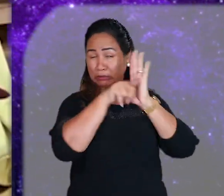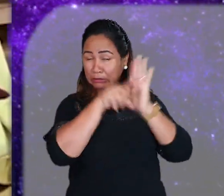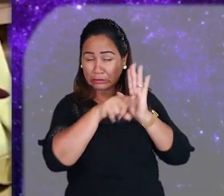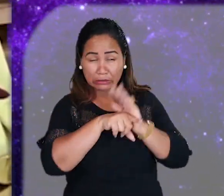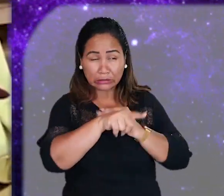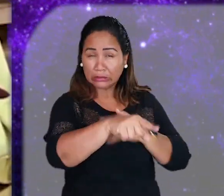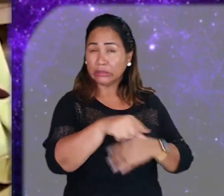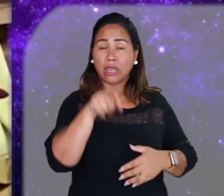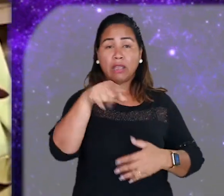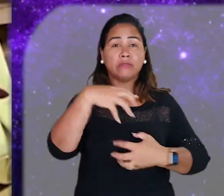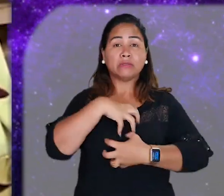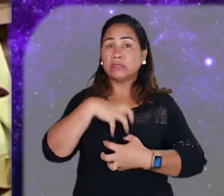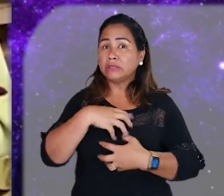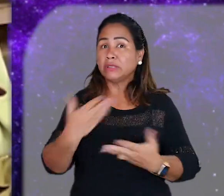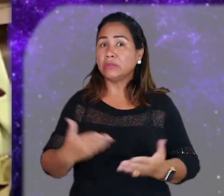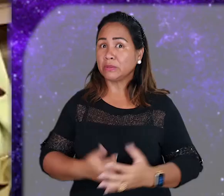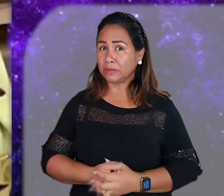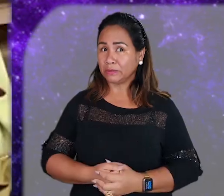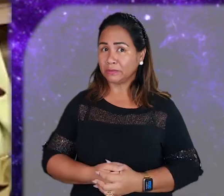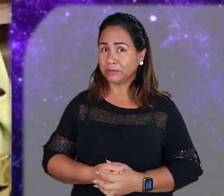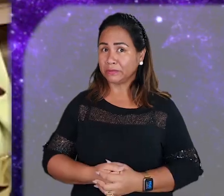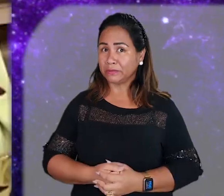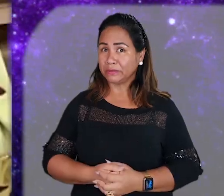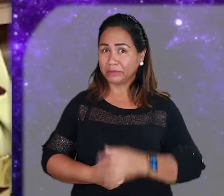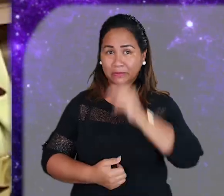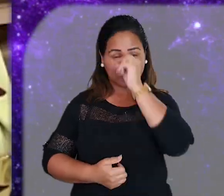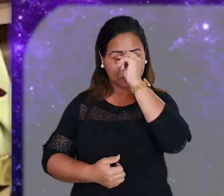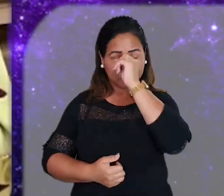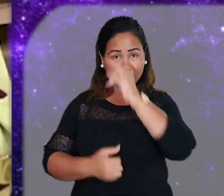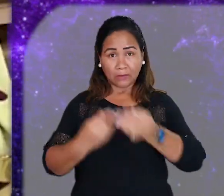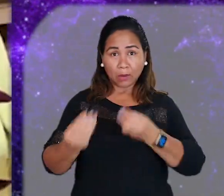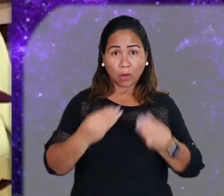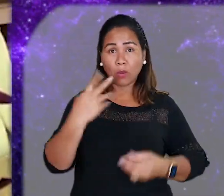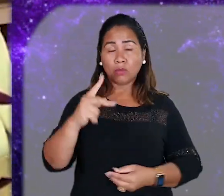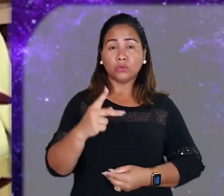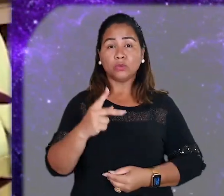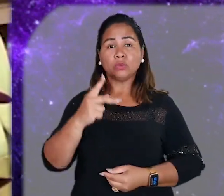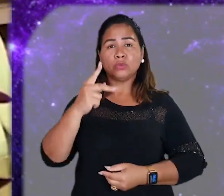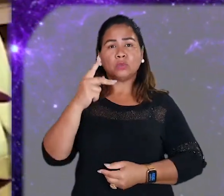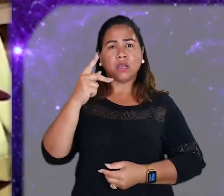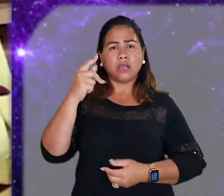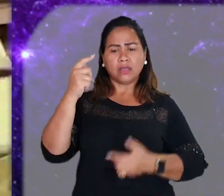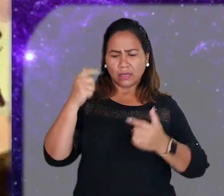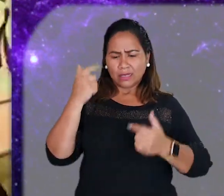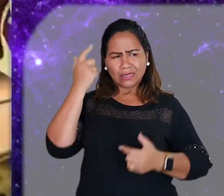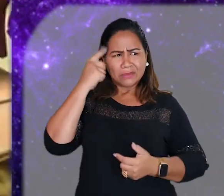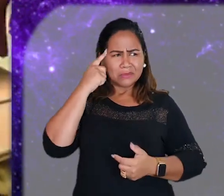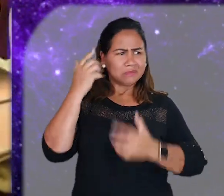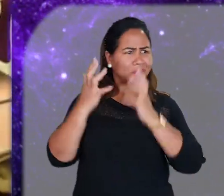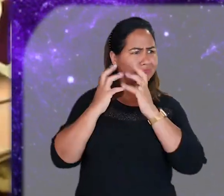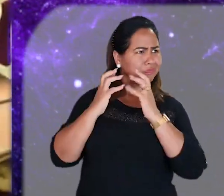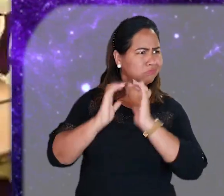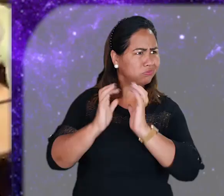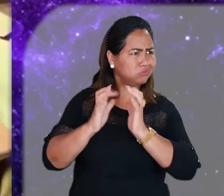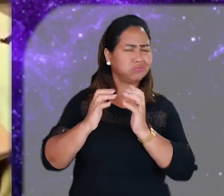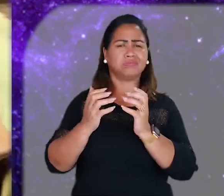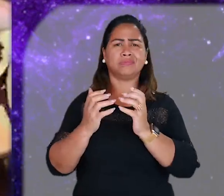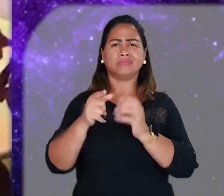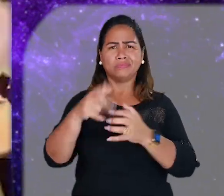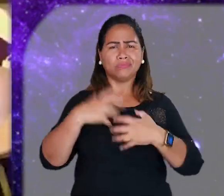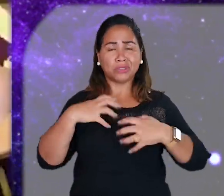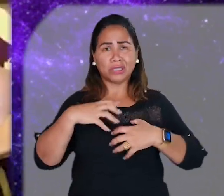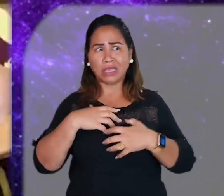de uma forma negativa frustrante e você a tua cabeça